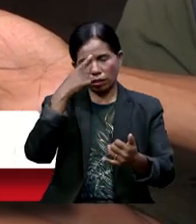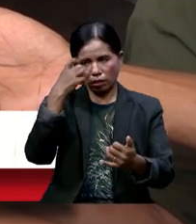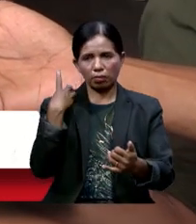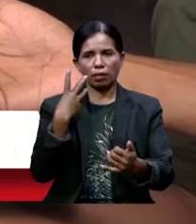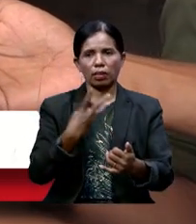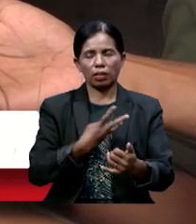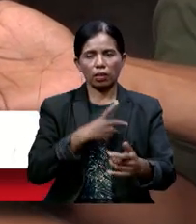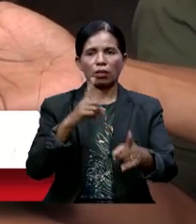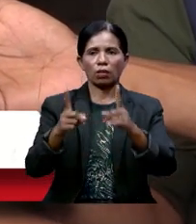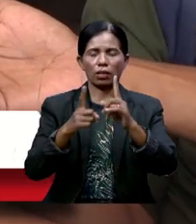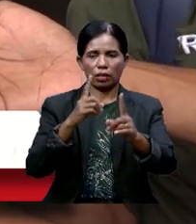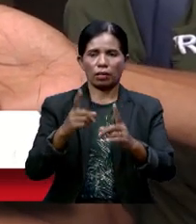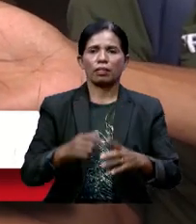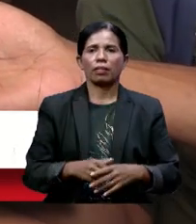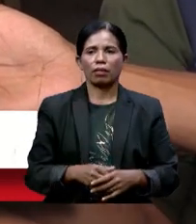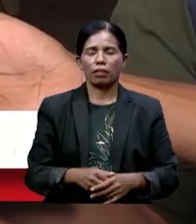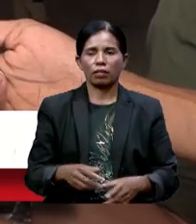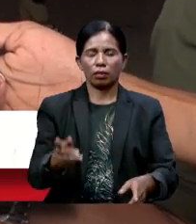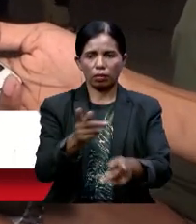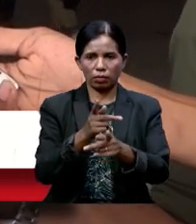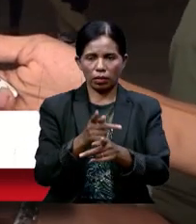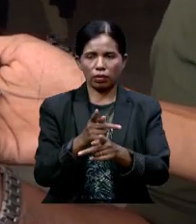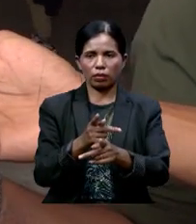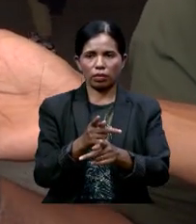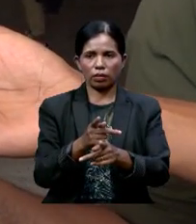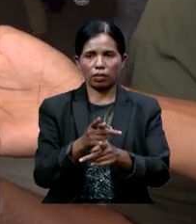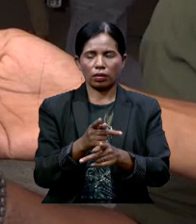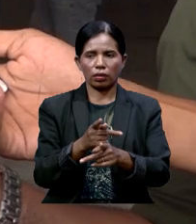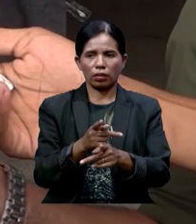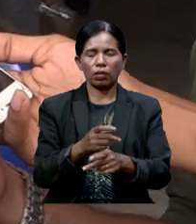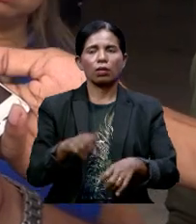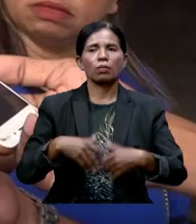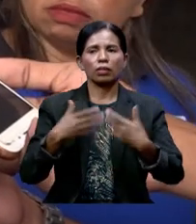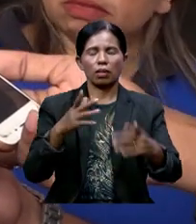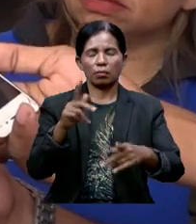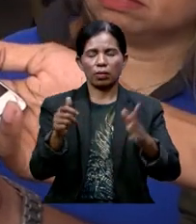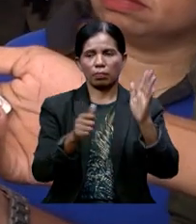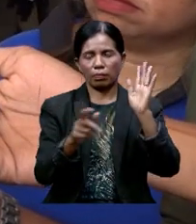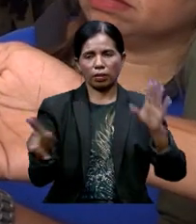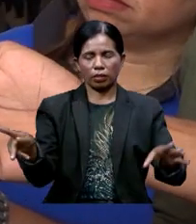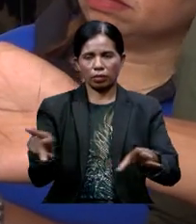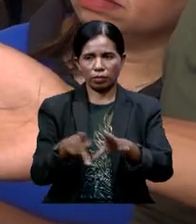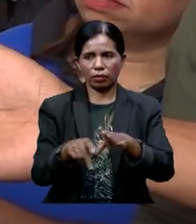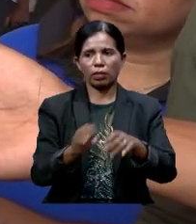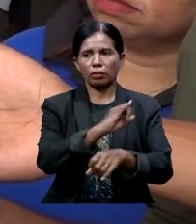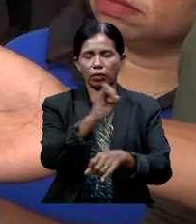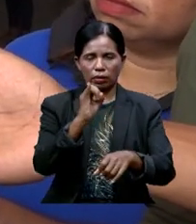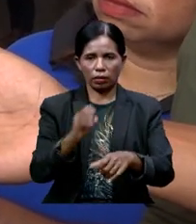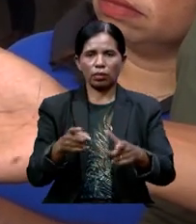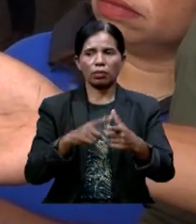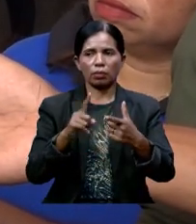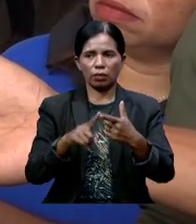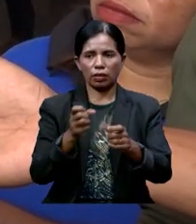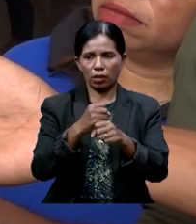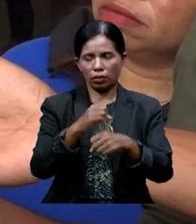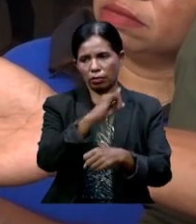medida de coação ole, ne atu asigura det provinsa maka Arguido ne presença ia investigação depois de investigação para